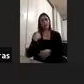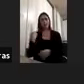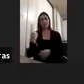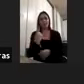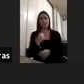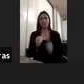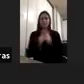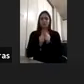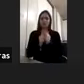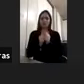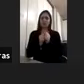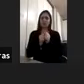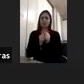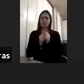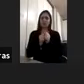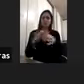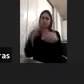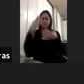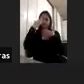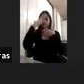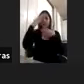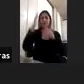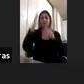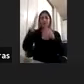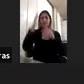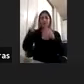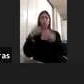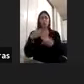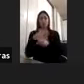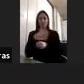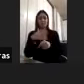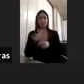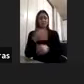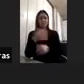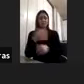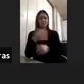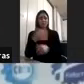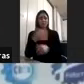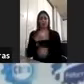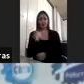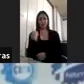agradecer muito a esse pessoal que vem dando força e apoio. Então, obrigada, Gil.